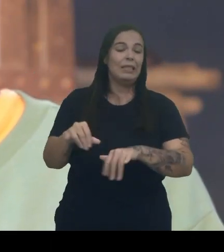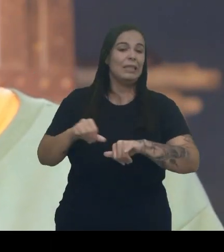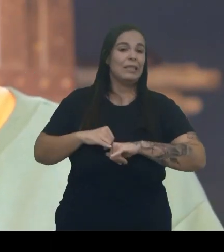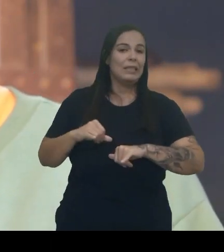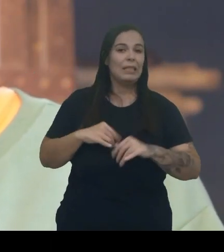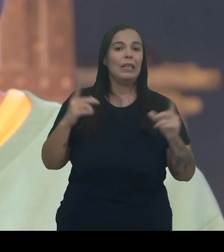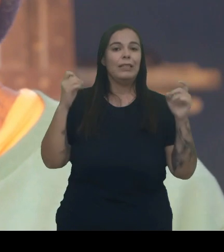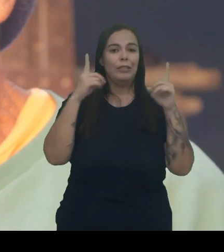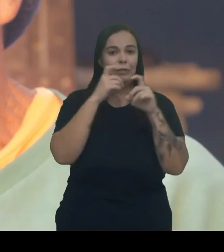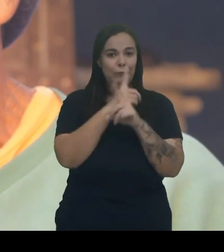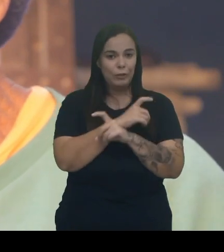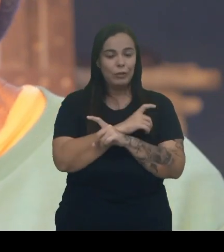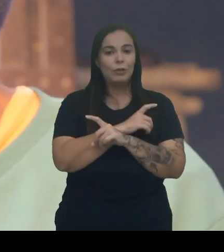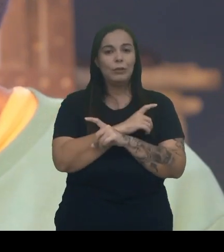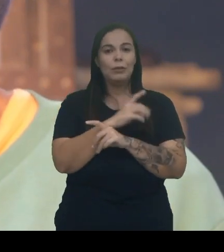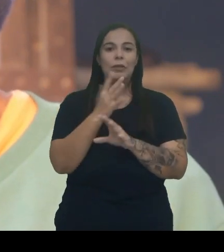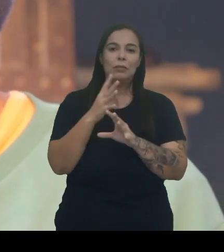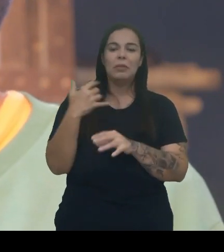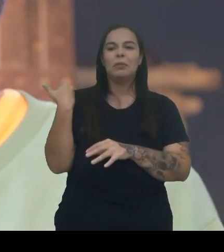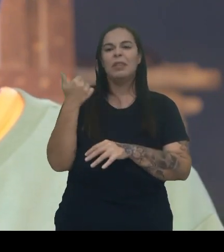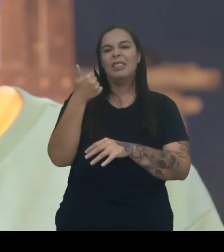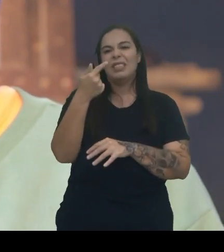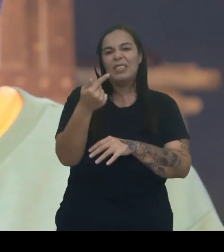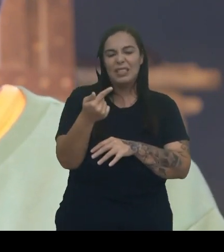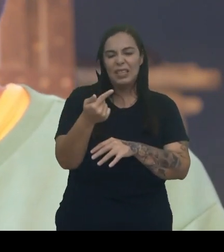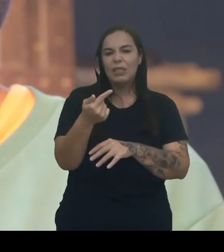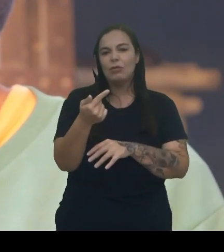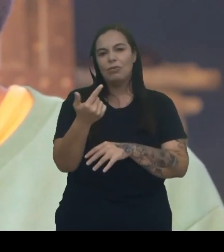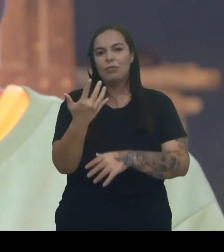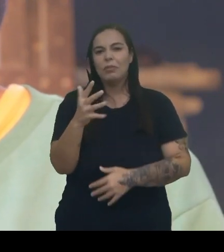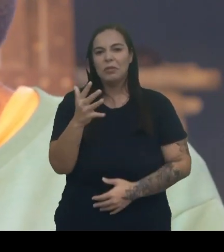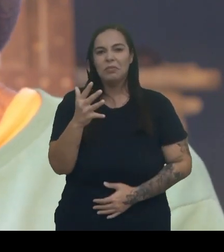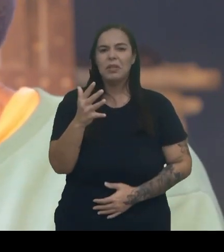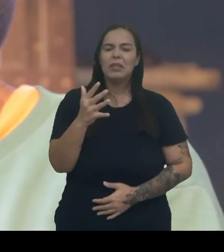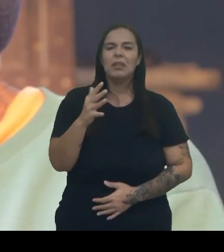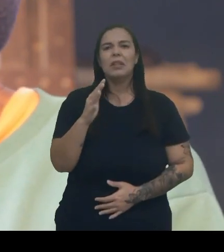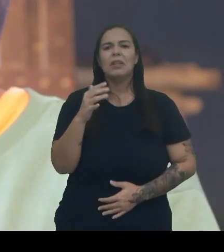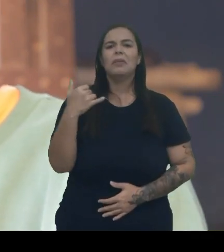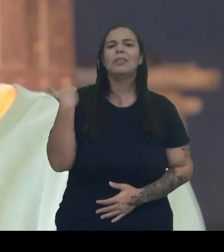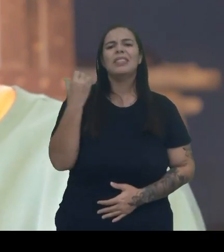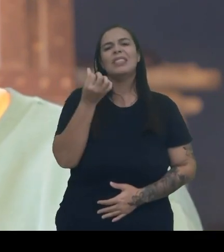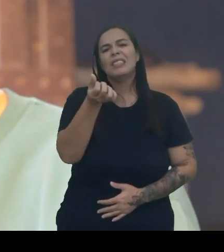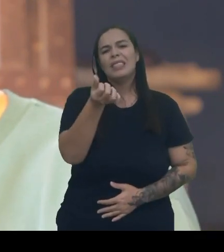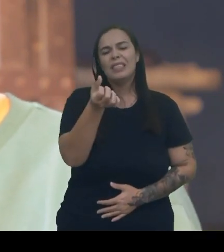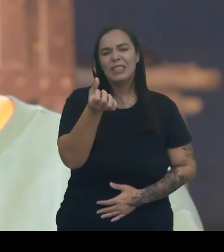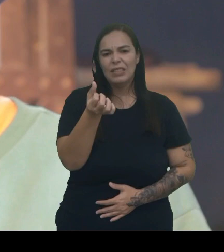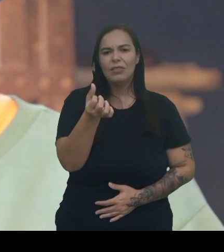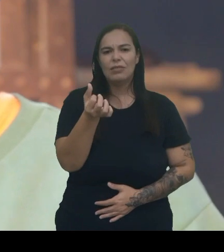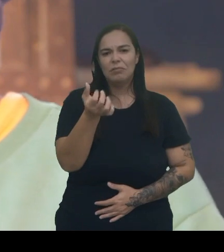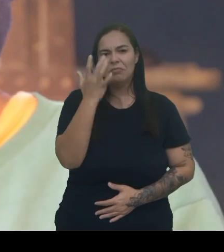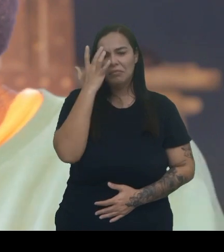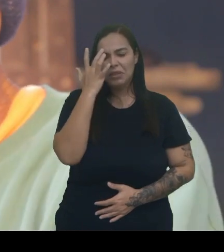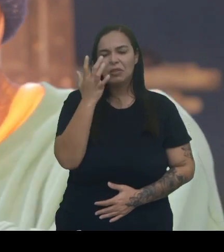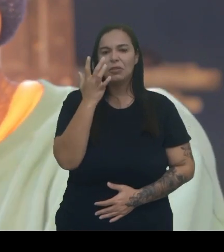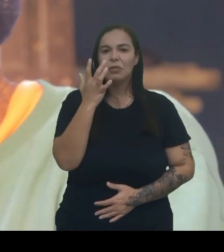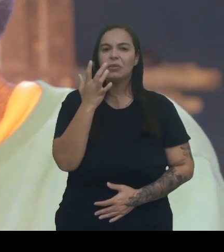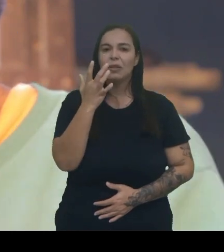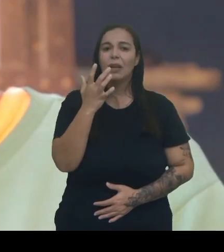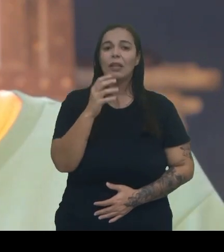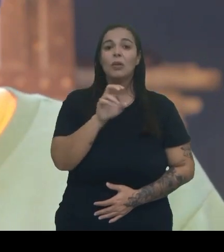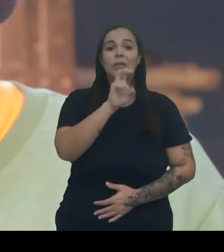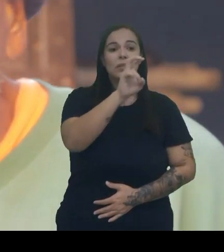estava aí com 17 anos, né? Nem 17, com 16 anos, para 17 nessa faixa. Fomos 5 ou